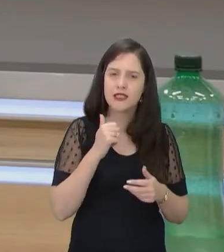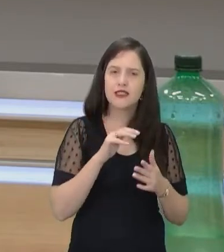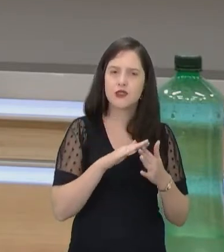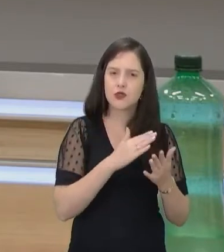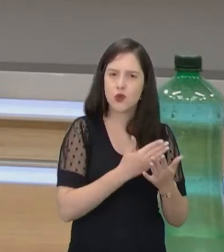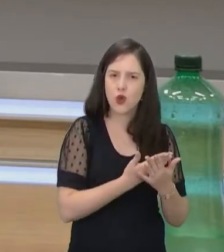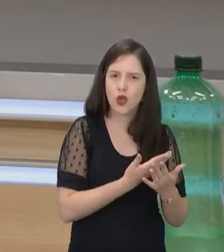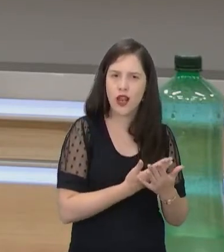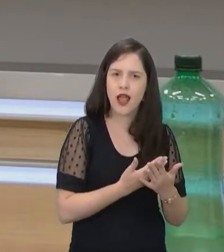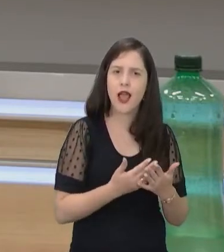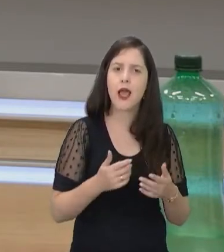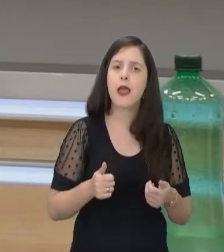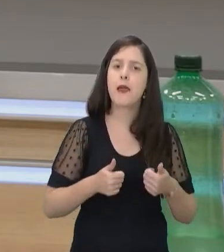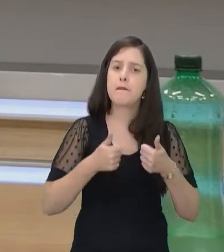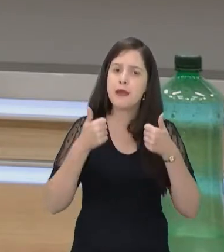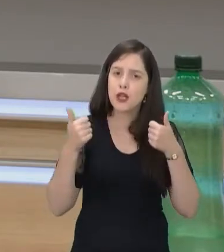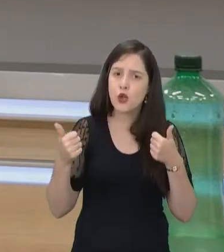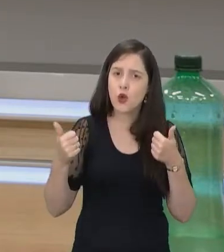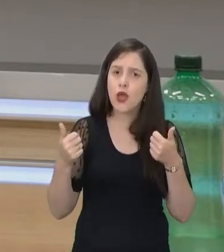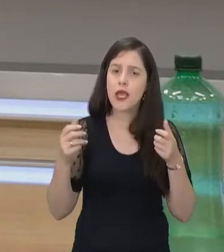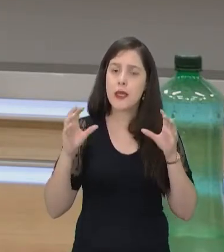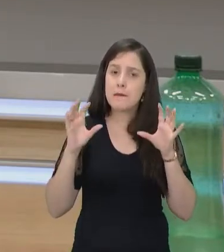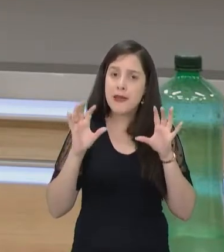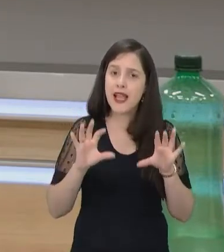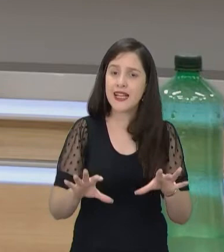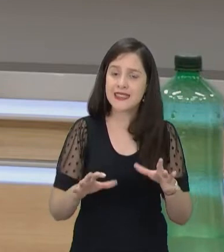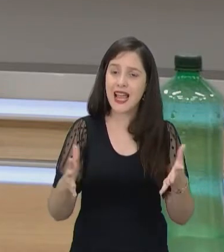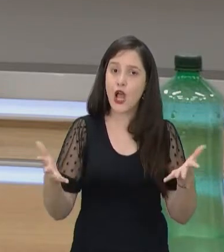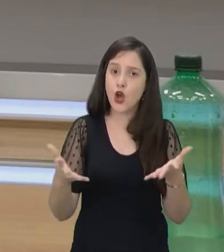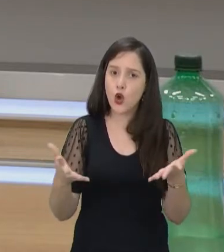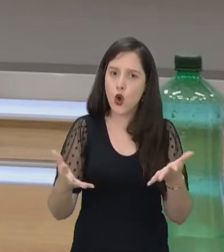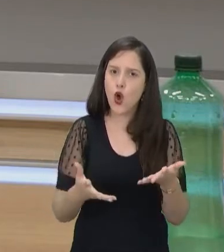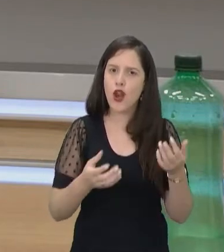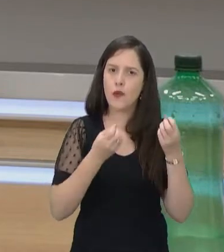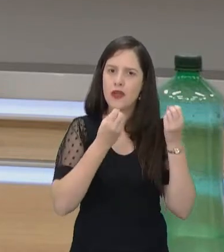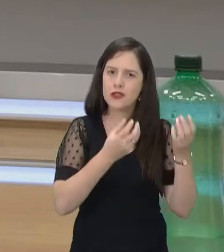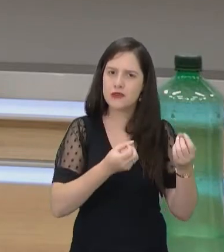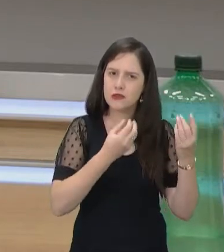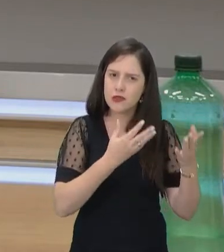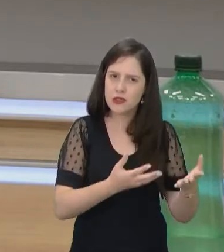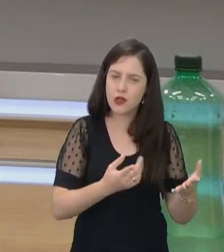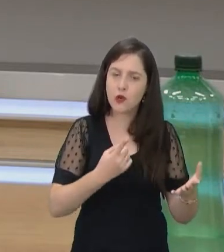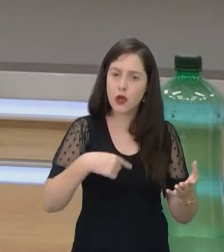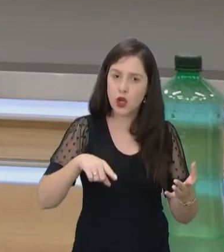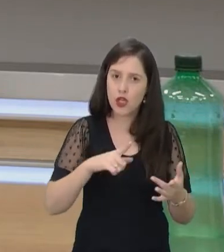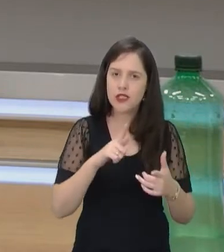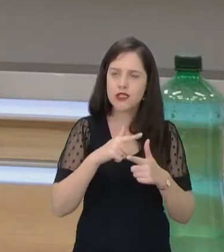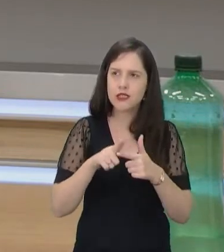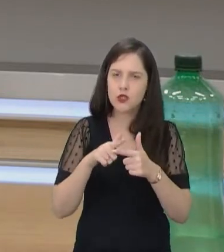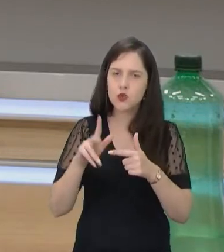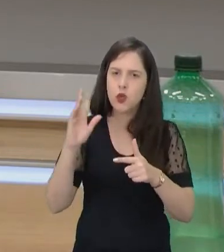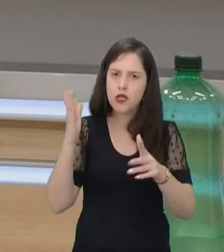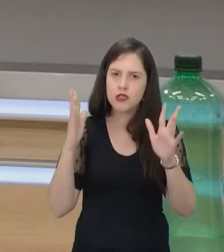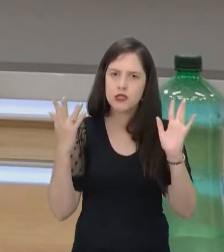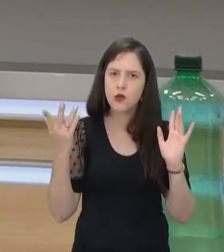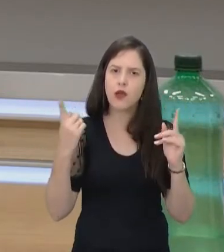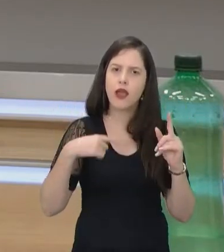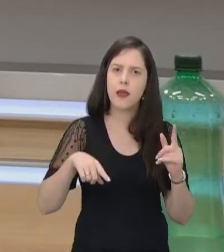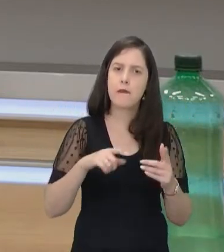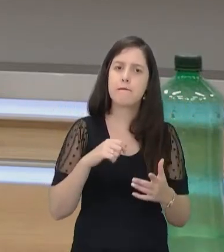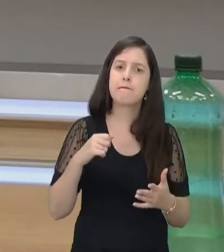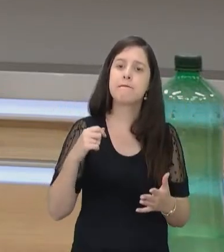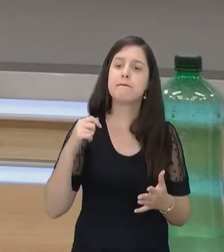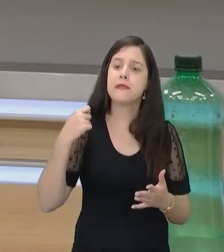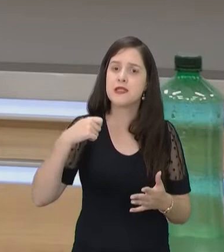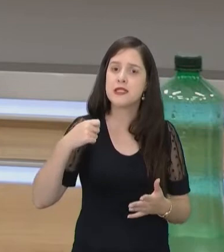Então é melhor a gente impactar agora com a informação do quão prejudicial está a nossa situação para realmente bater ali